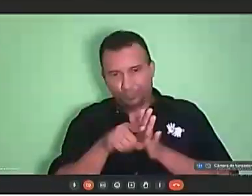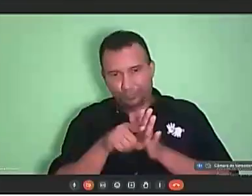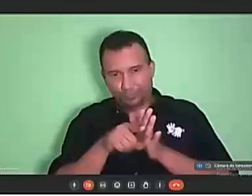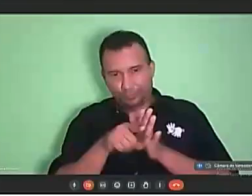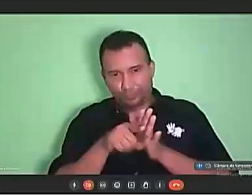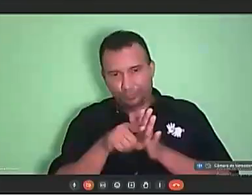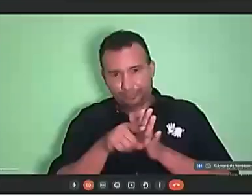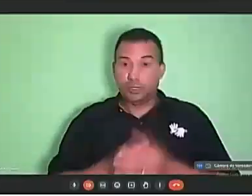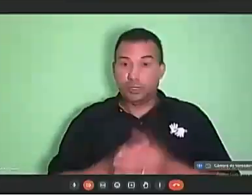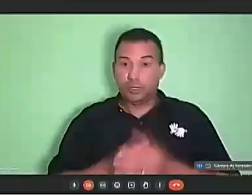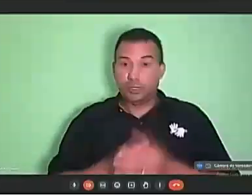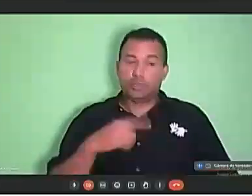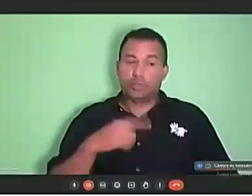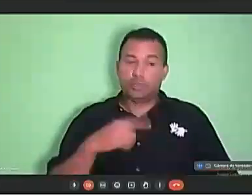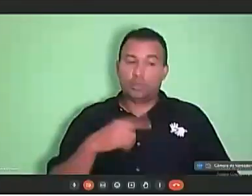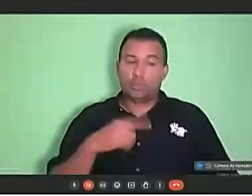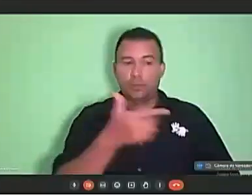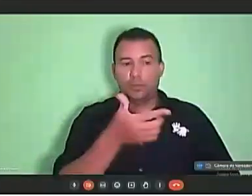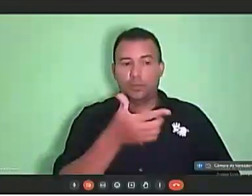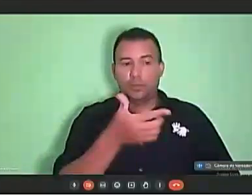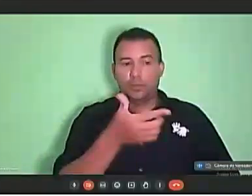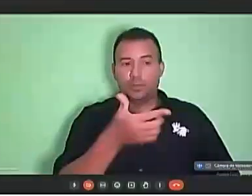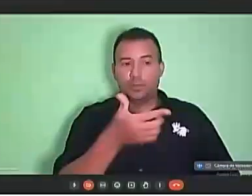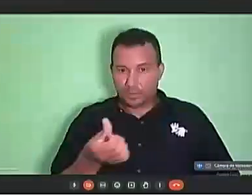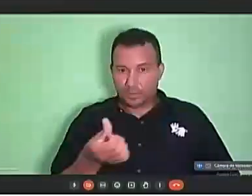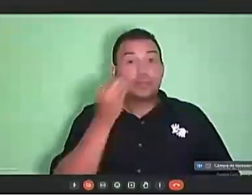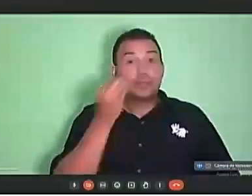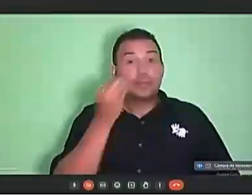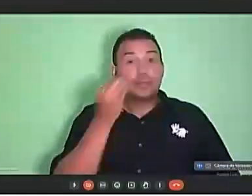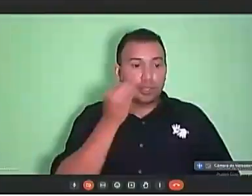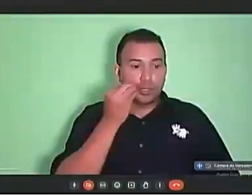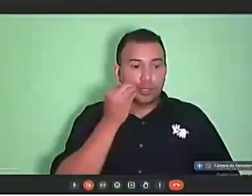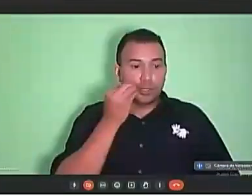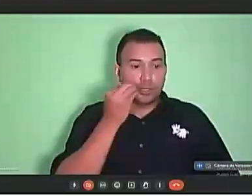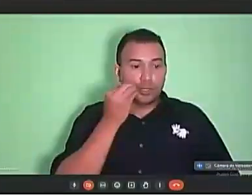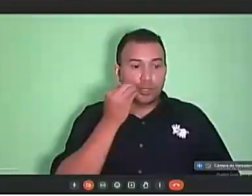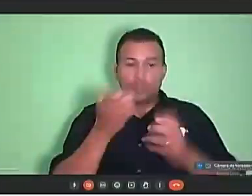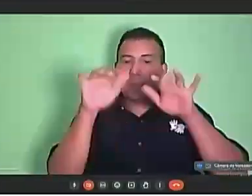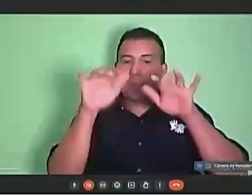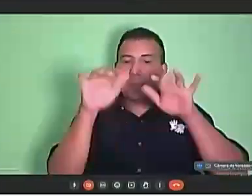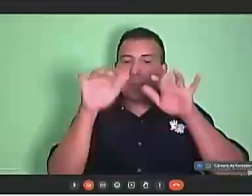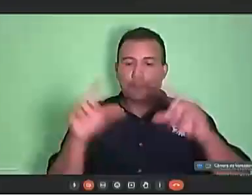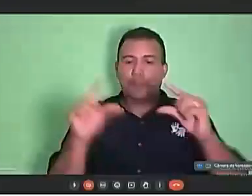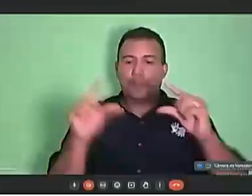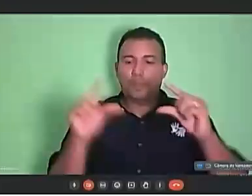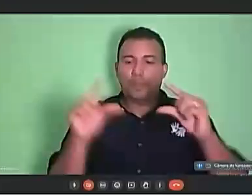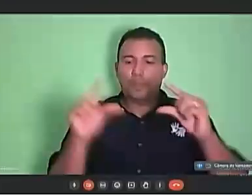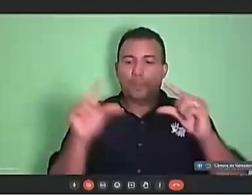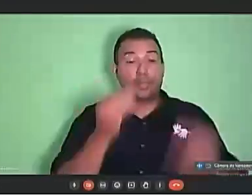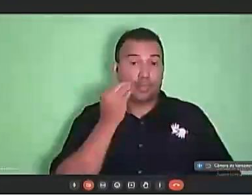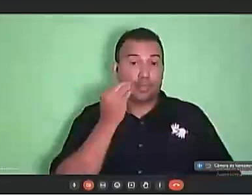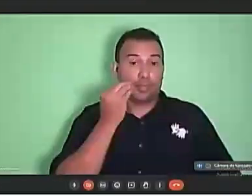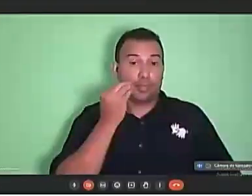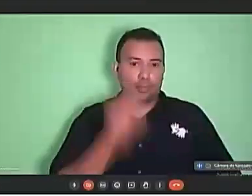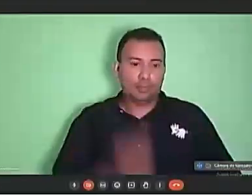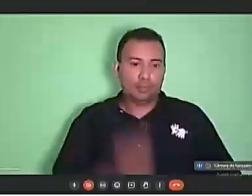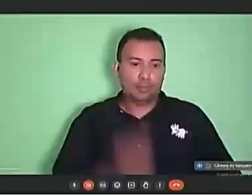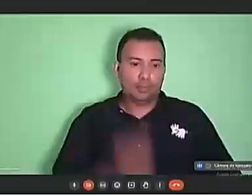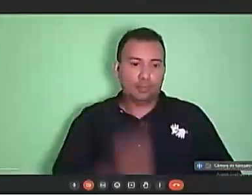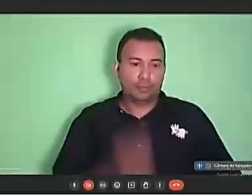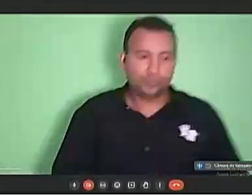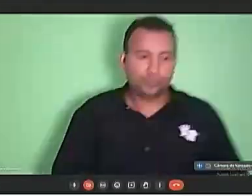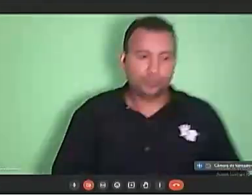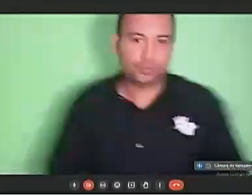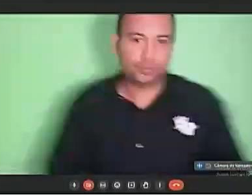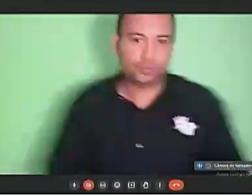26 tentativas que foram feitas para baixar o nível das enchentes. Eu vou chamar de tentativas, hein? Mas antes disso, eu vou mostrar aqui um